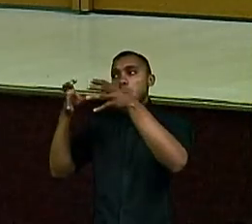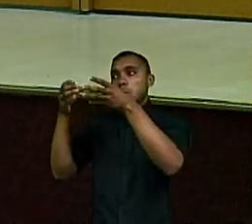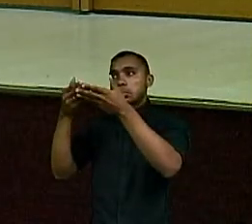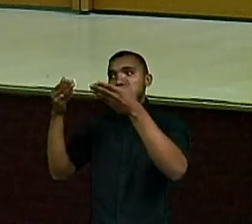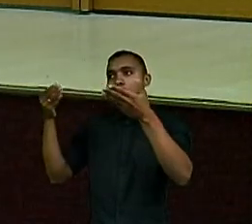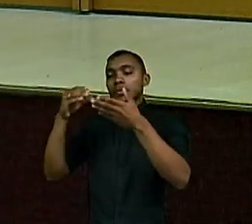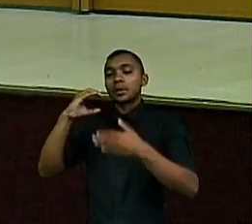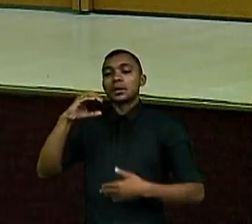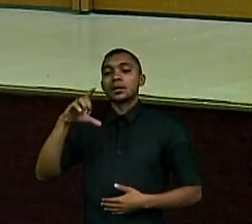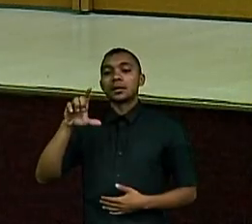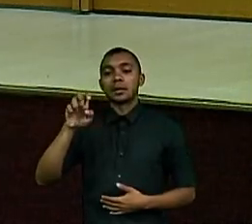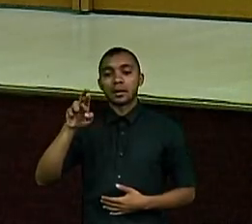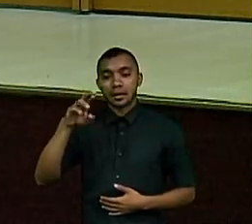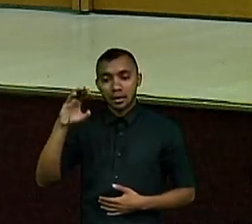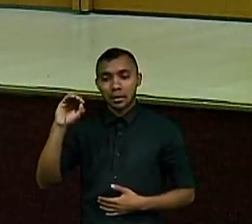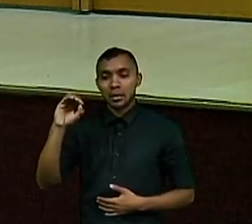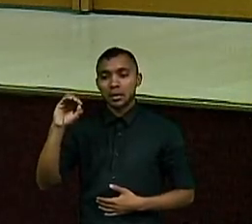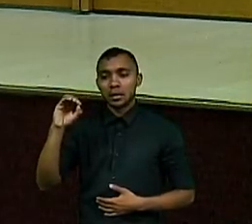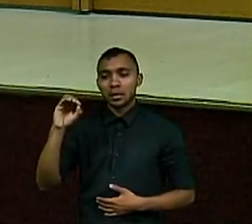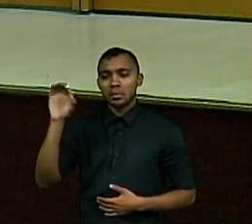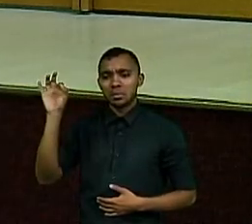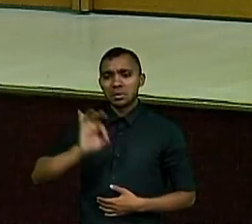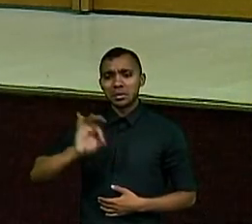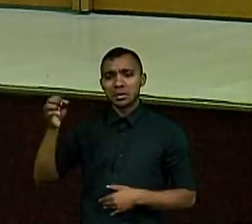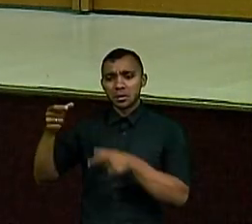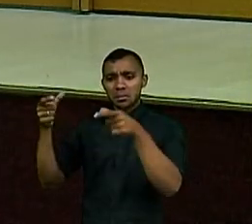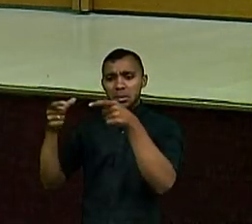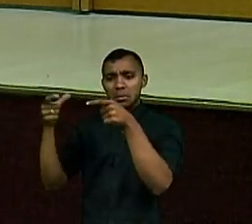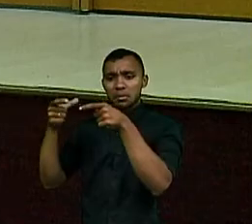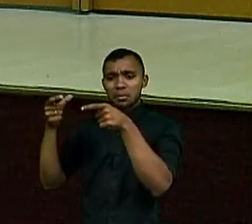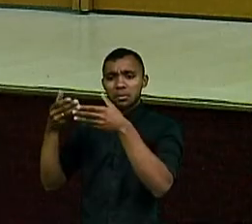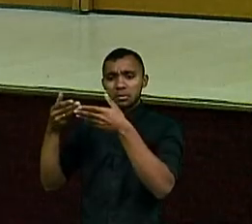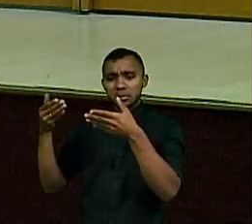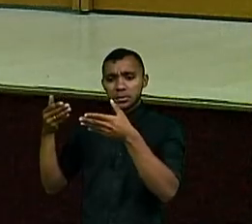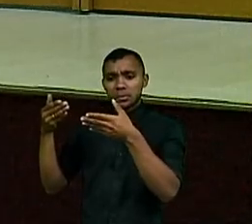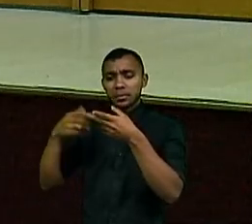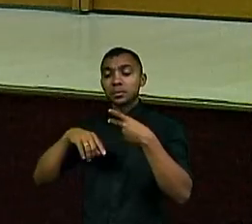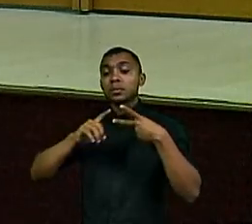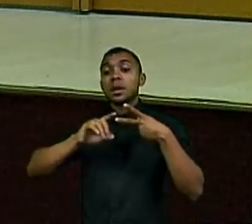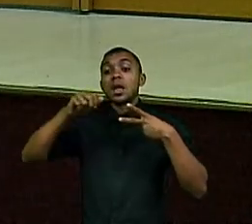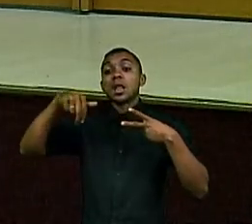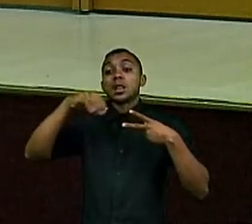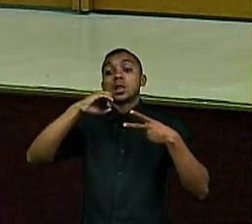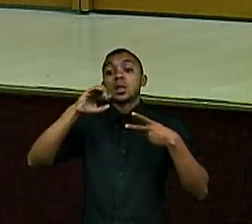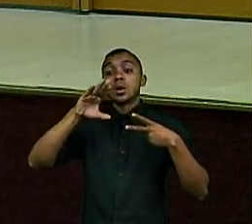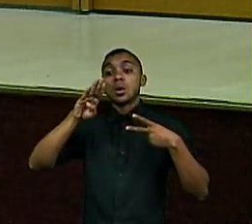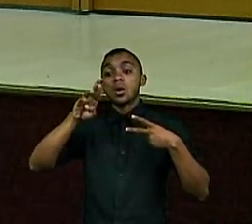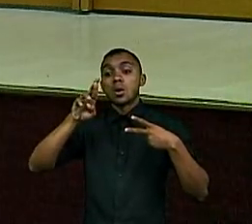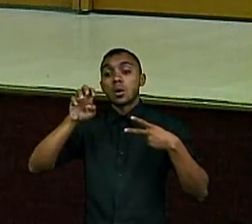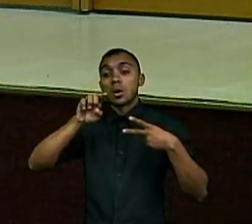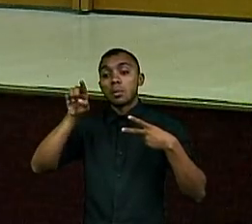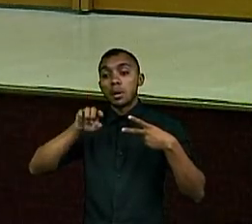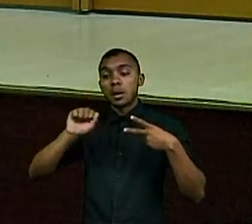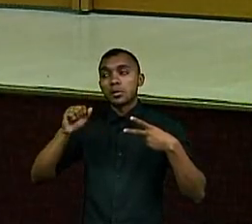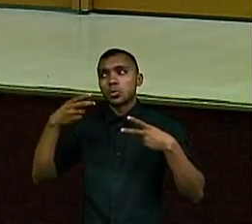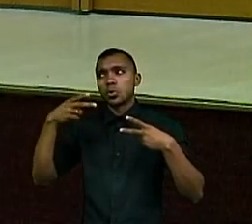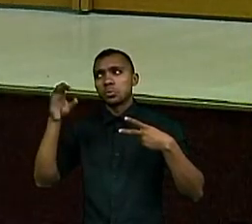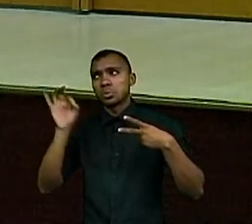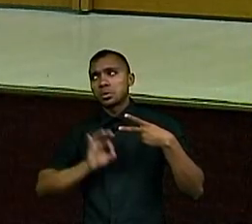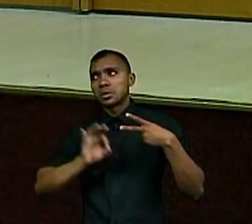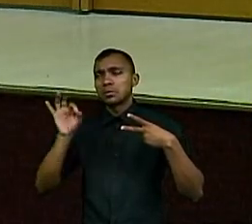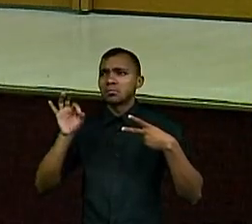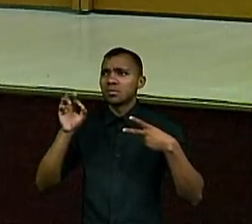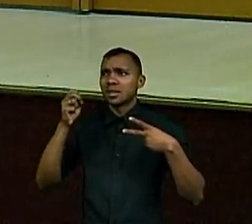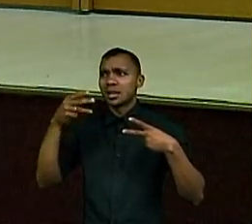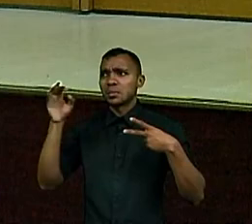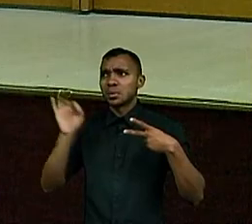meio por cento da população francesa época você tinha nobreza bota lá mais dois por cento três por cento